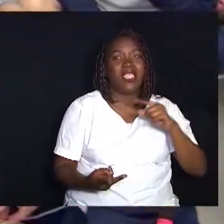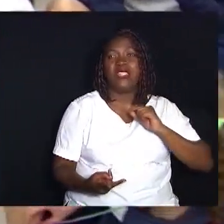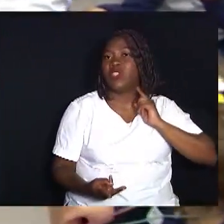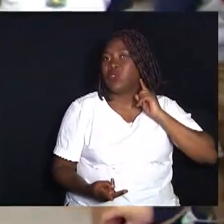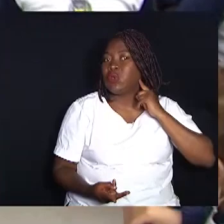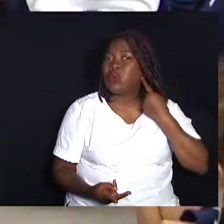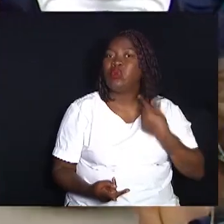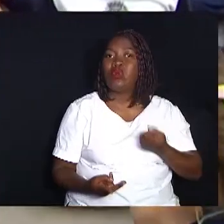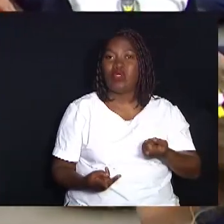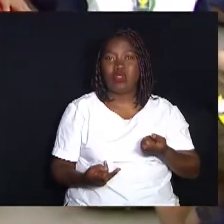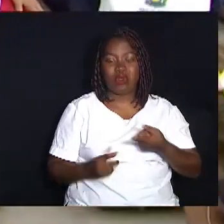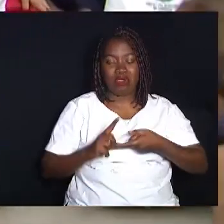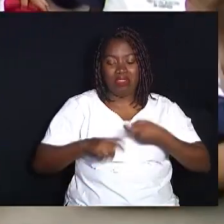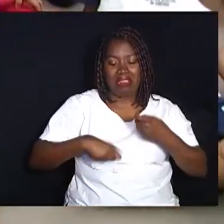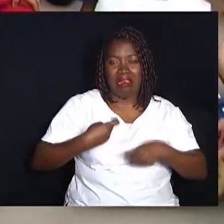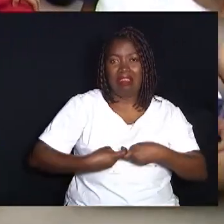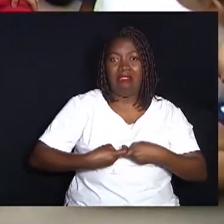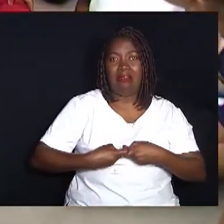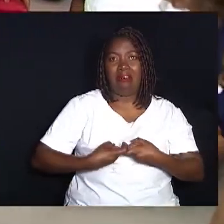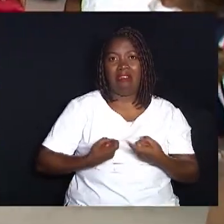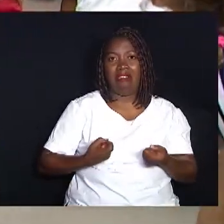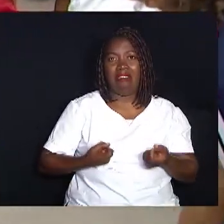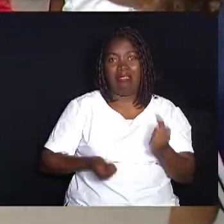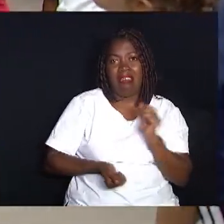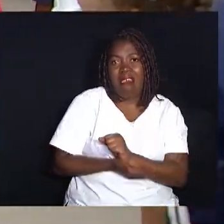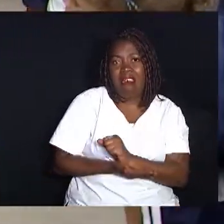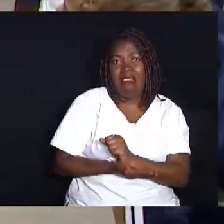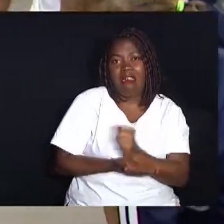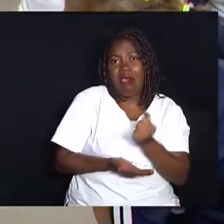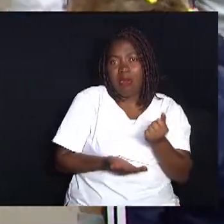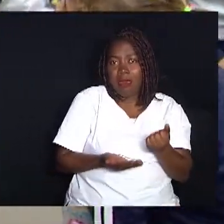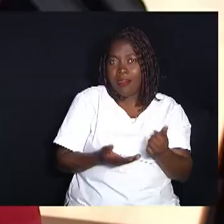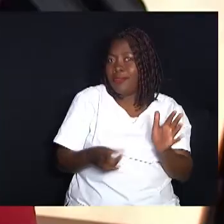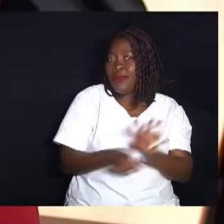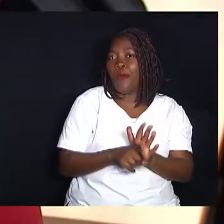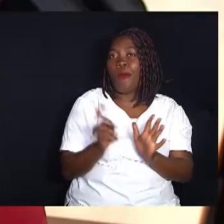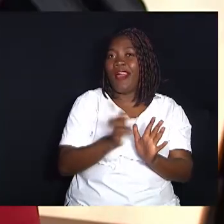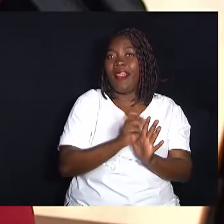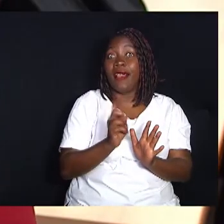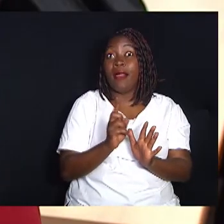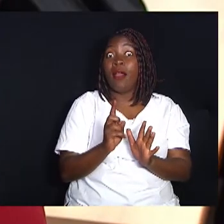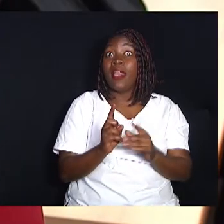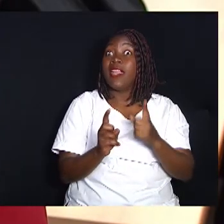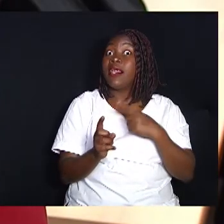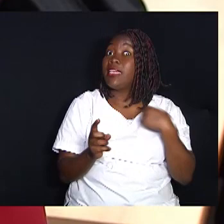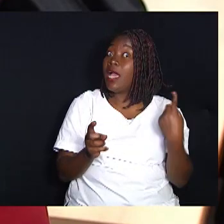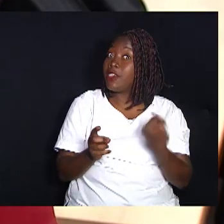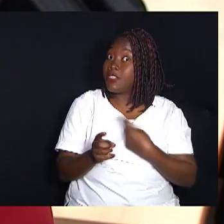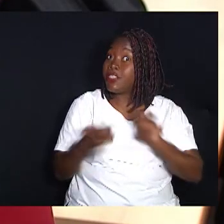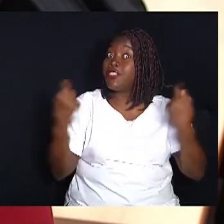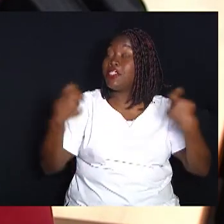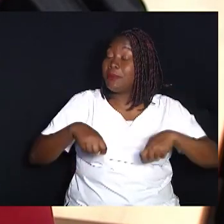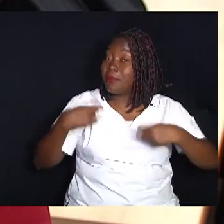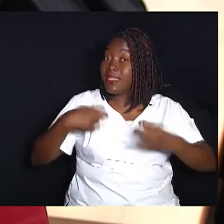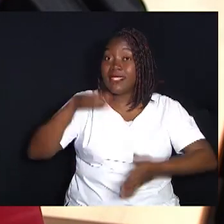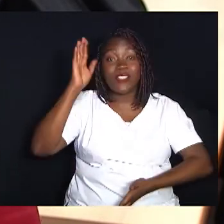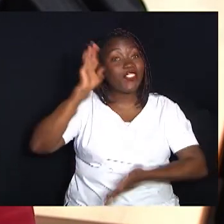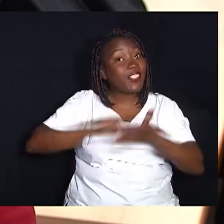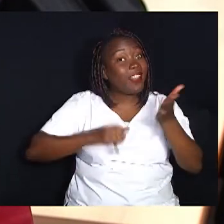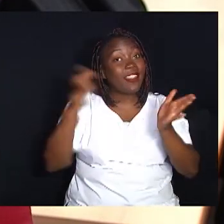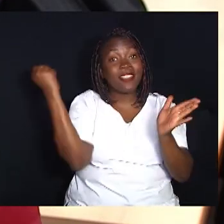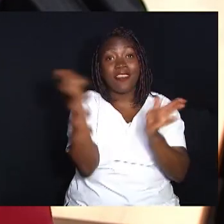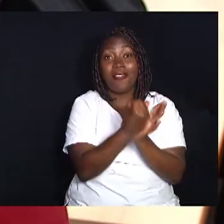faz negociata, né, que faz amarrações que não são legais. E a gente precisa tirar esse rótulo,